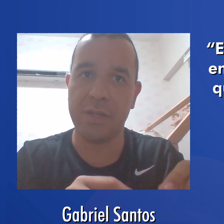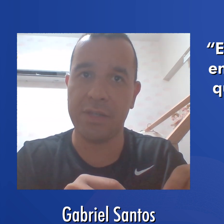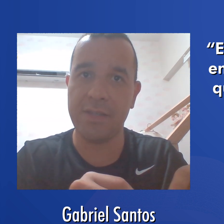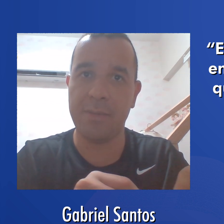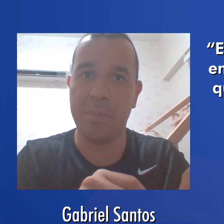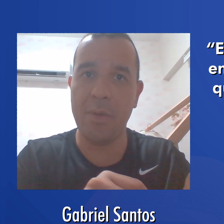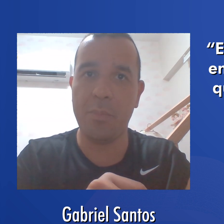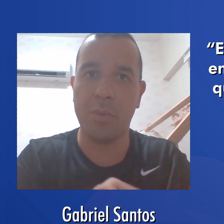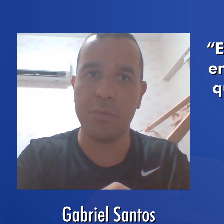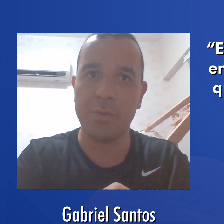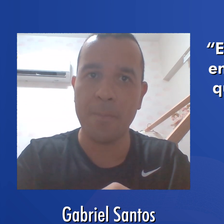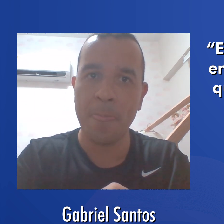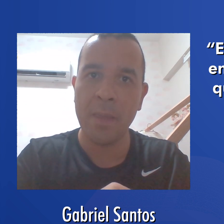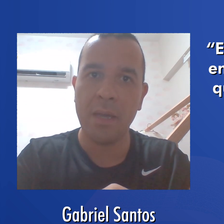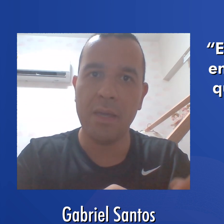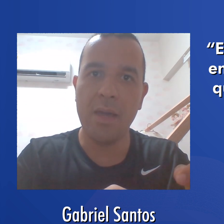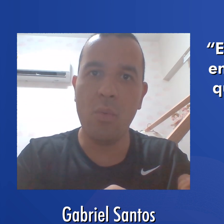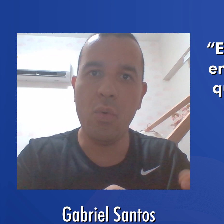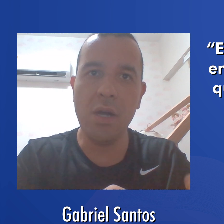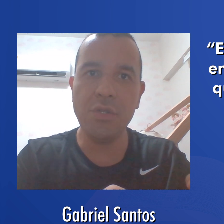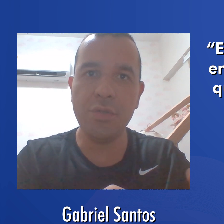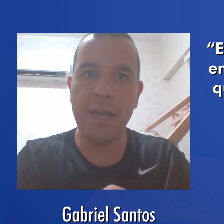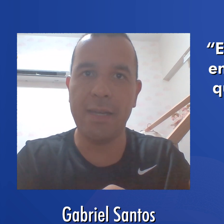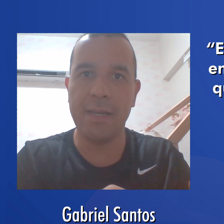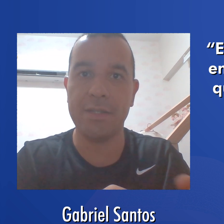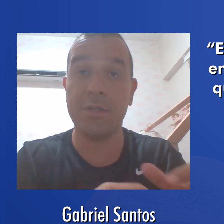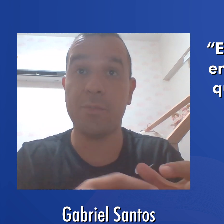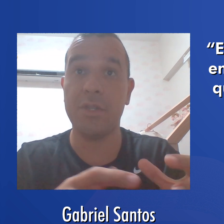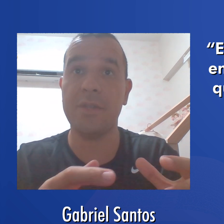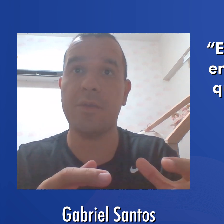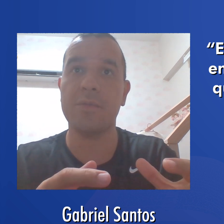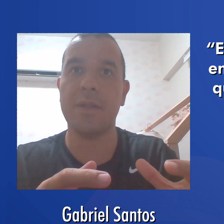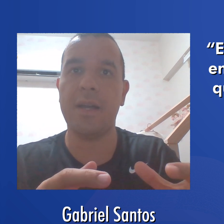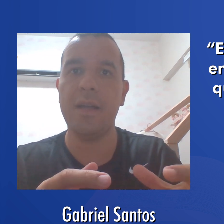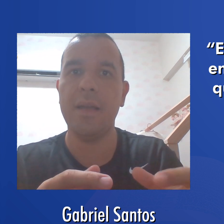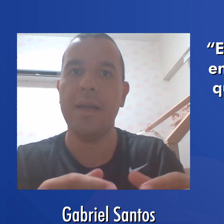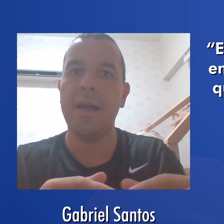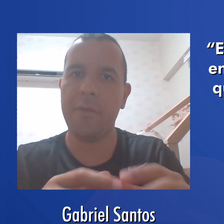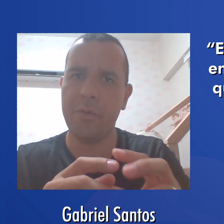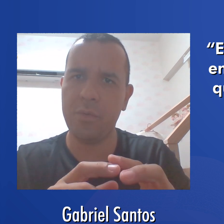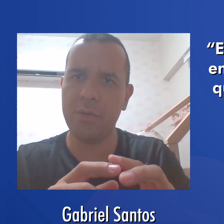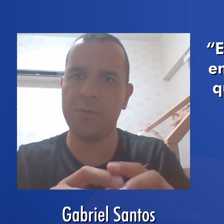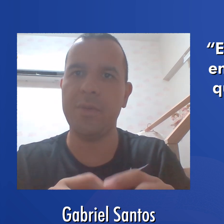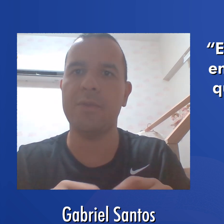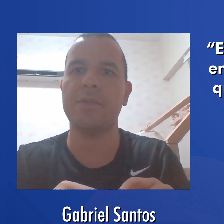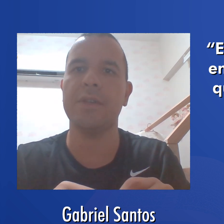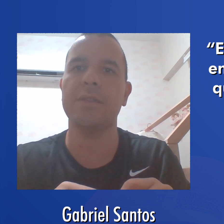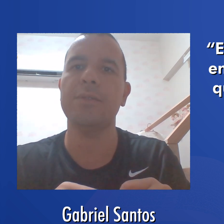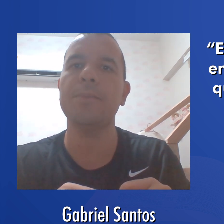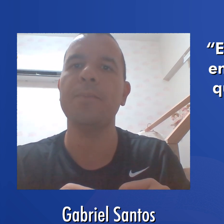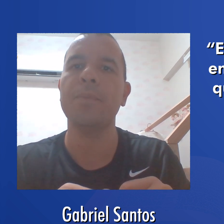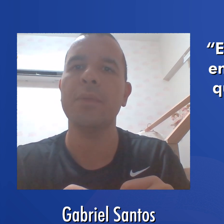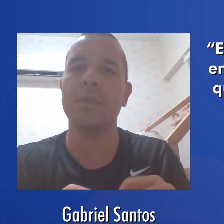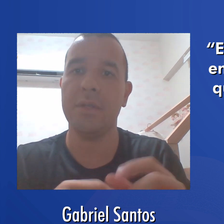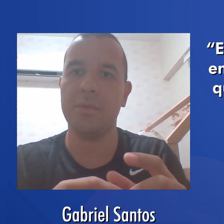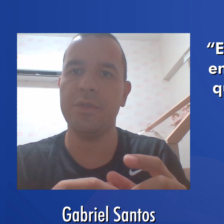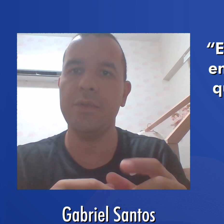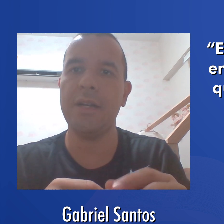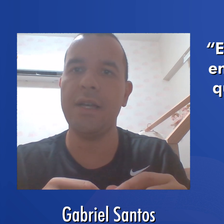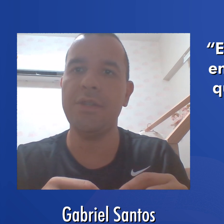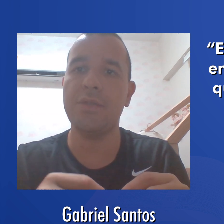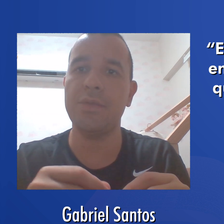escreve, ou seja, nesse primeiro ponto, e ao anjo da igreja nós podemos encontrar a figura do Espírito Santo.